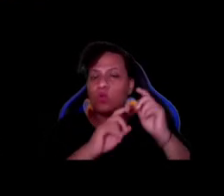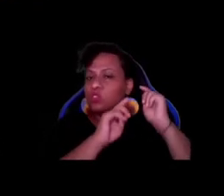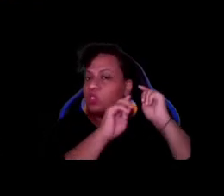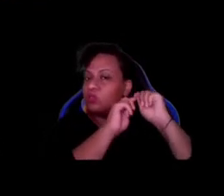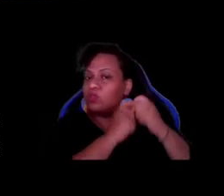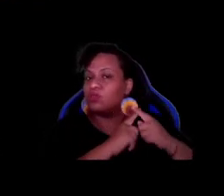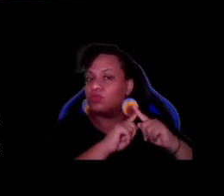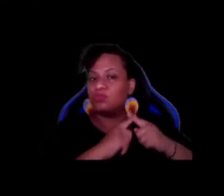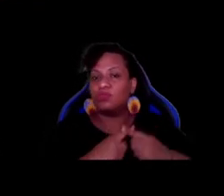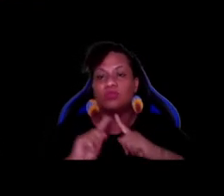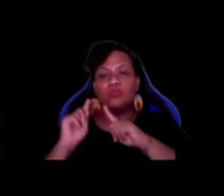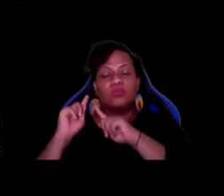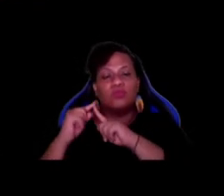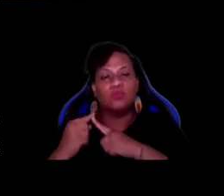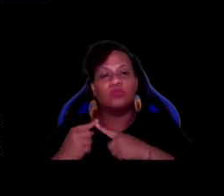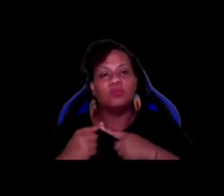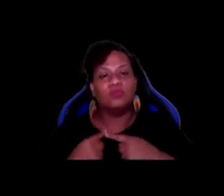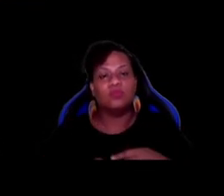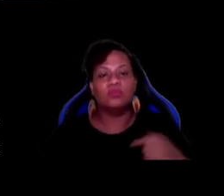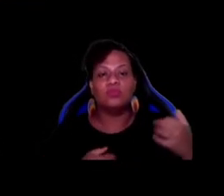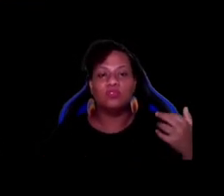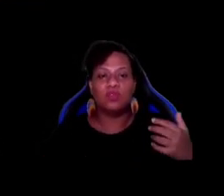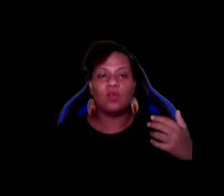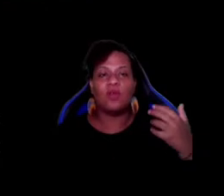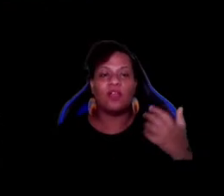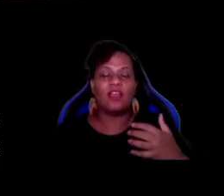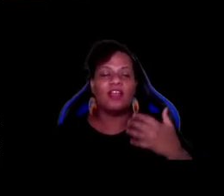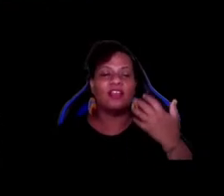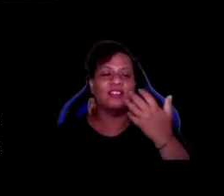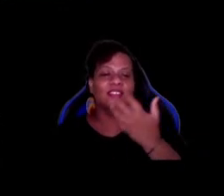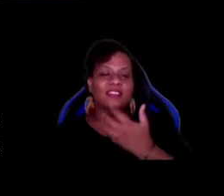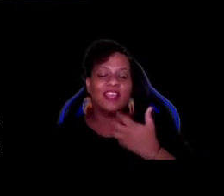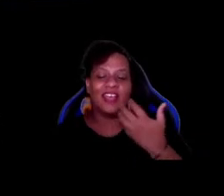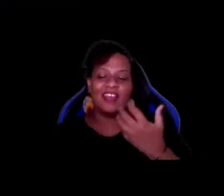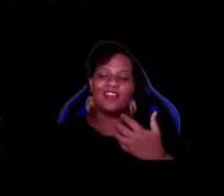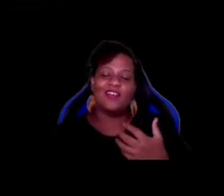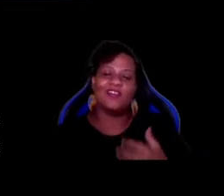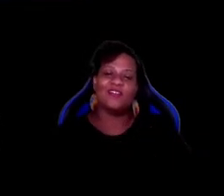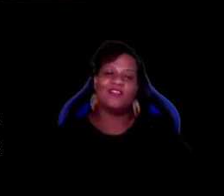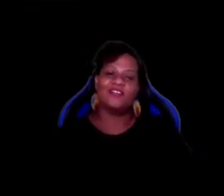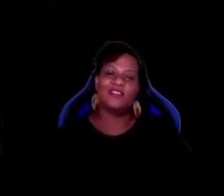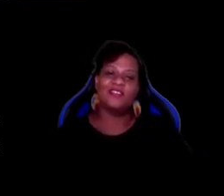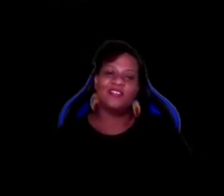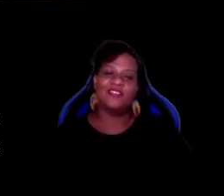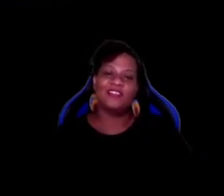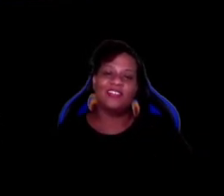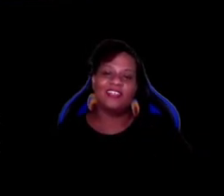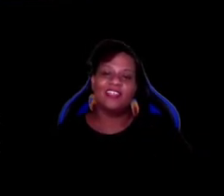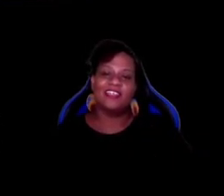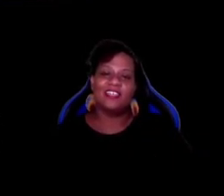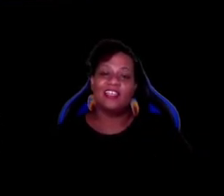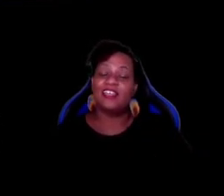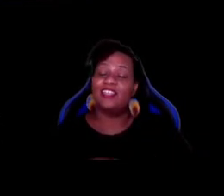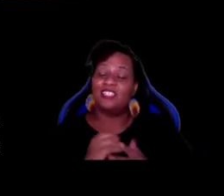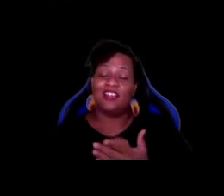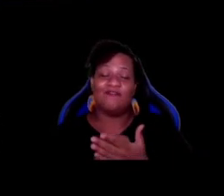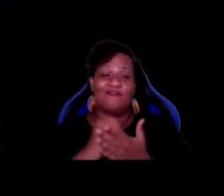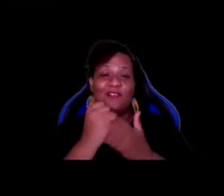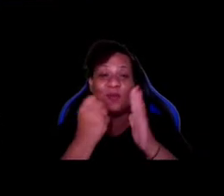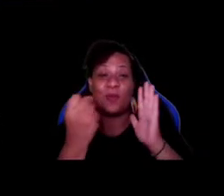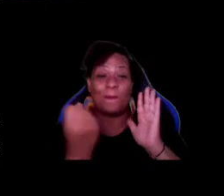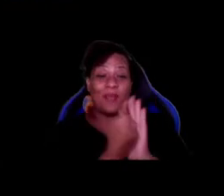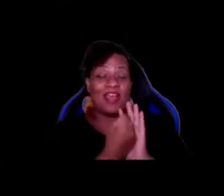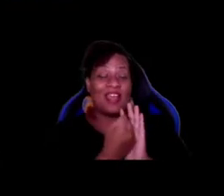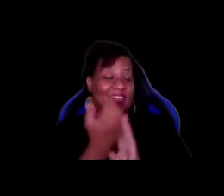botava, né, nos cabelos. Nossa. Ficou uma marca registrada naquela época,